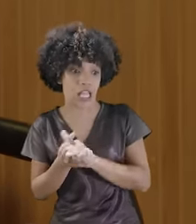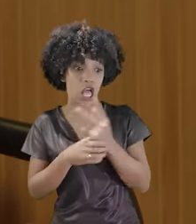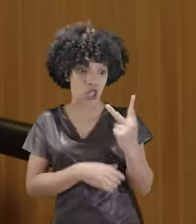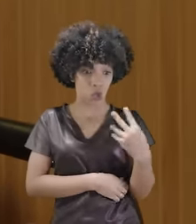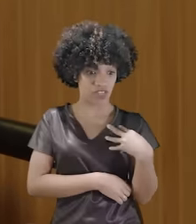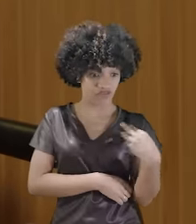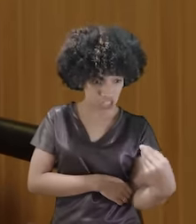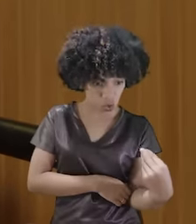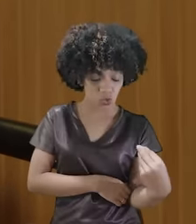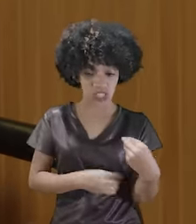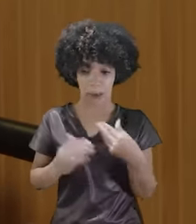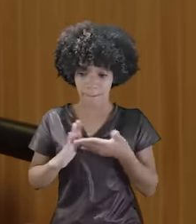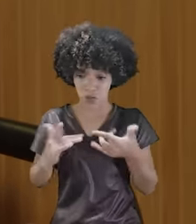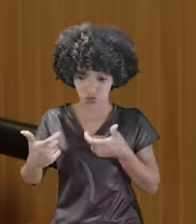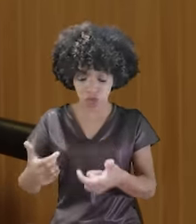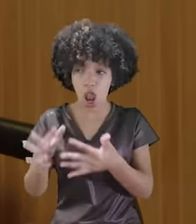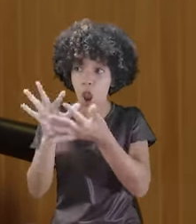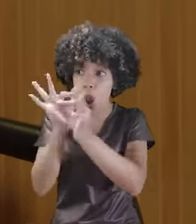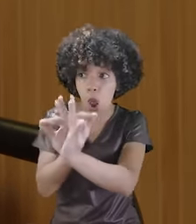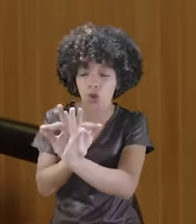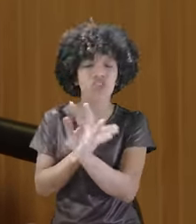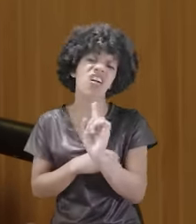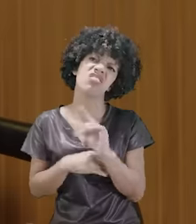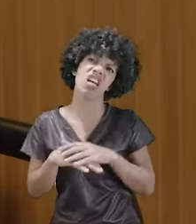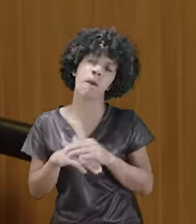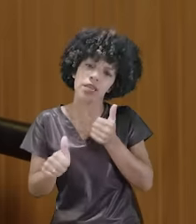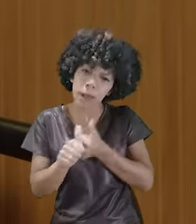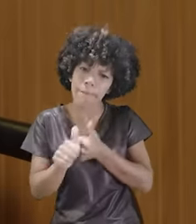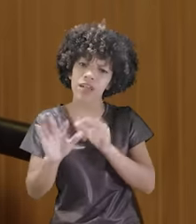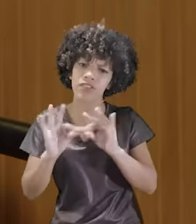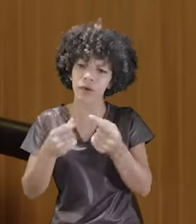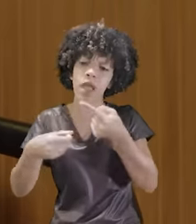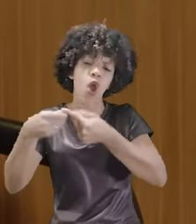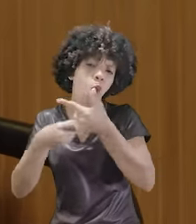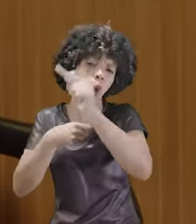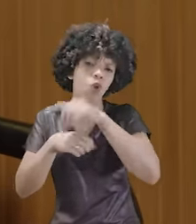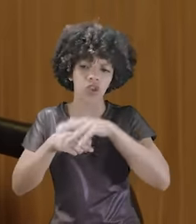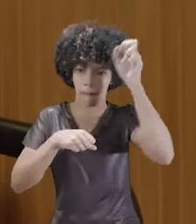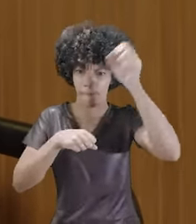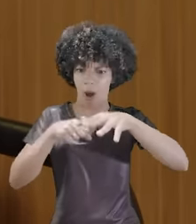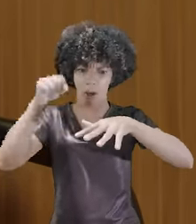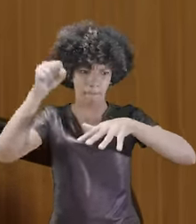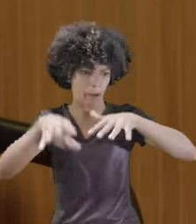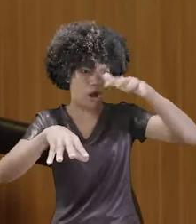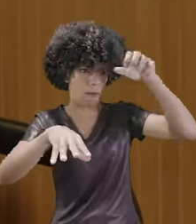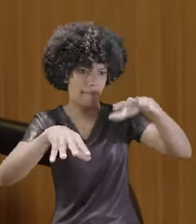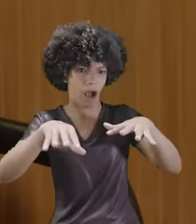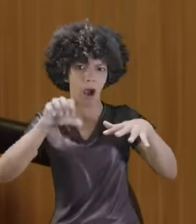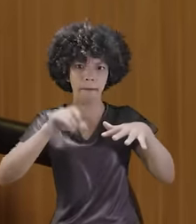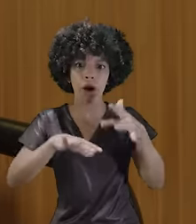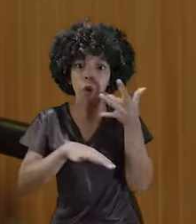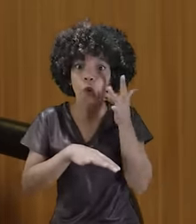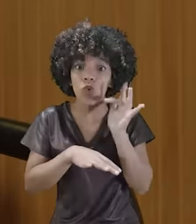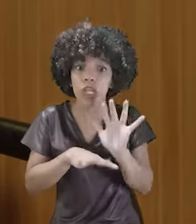dois filhos e guerra longe não é longe no outro bairro da minha família as bombas cair não sei quando